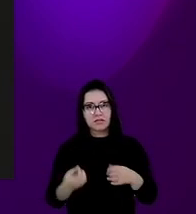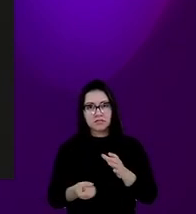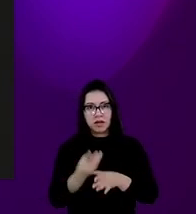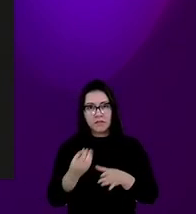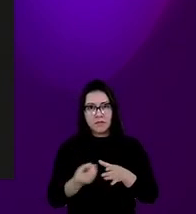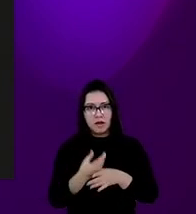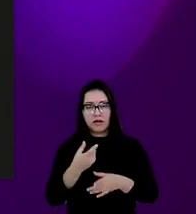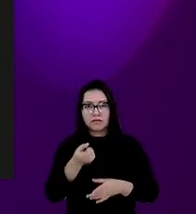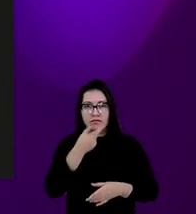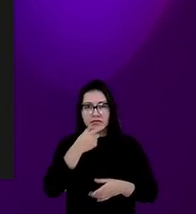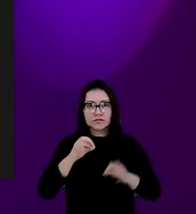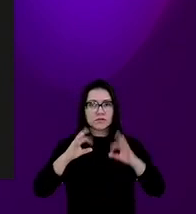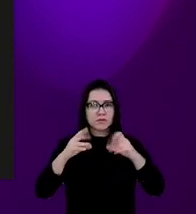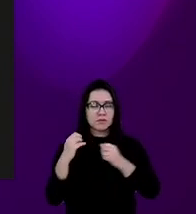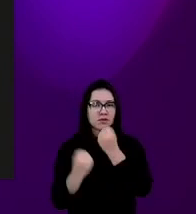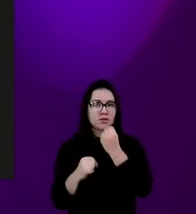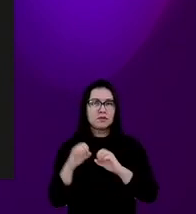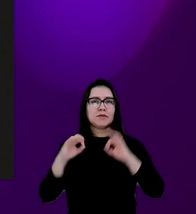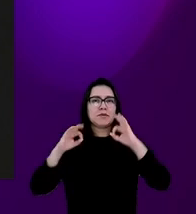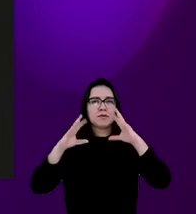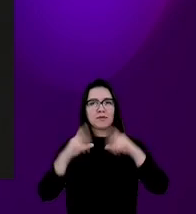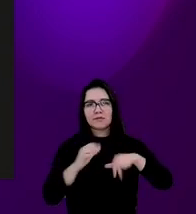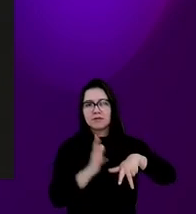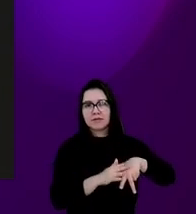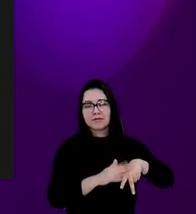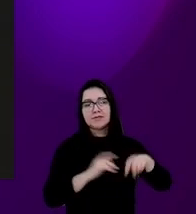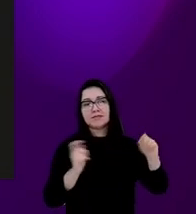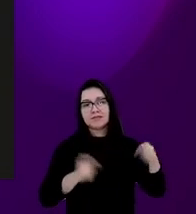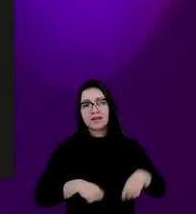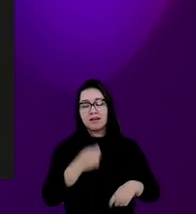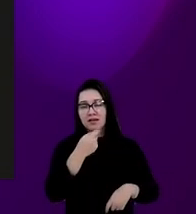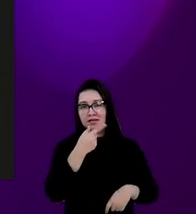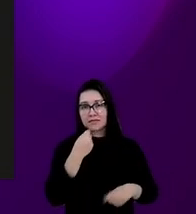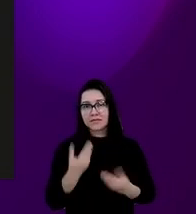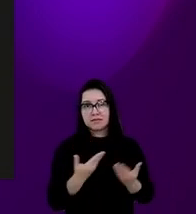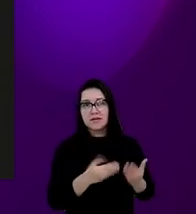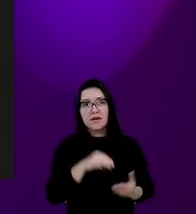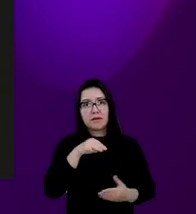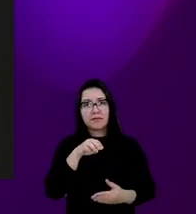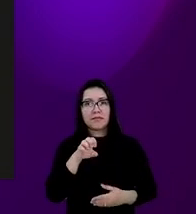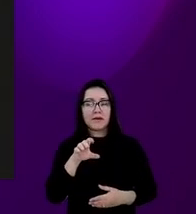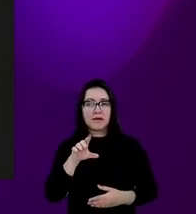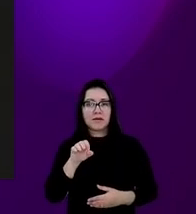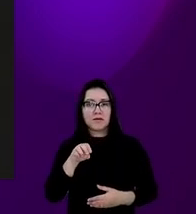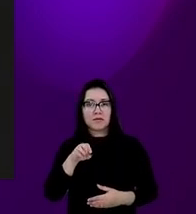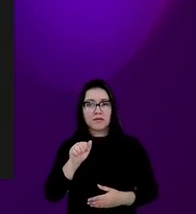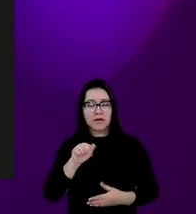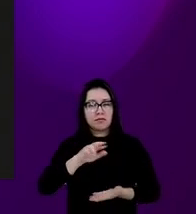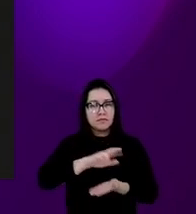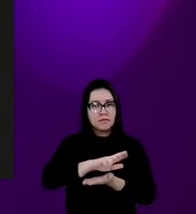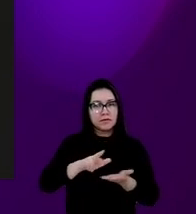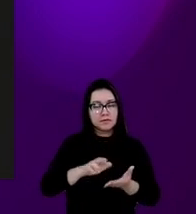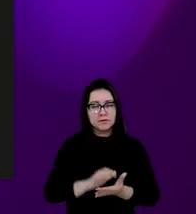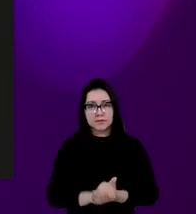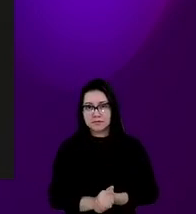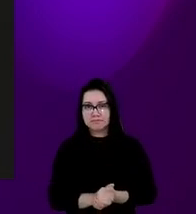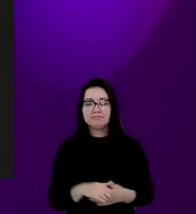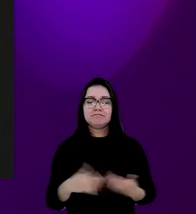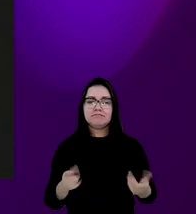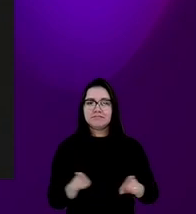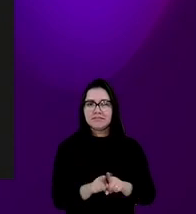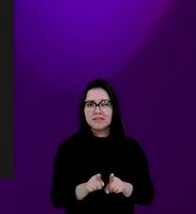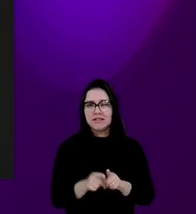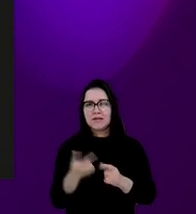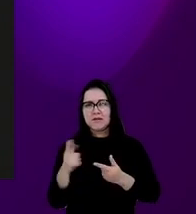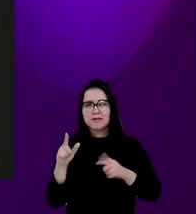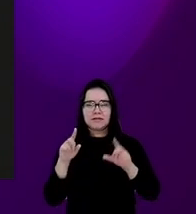de todos os pacientes que teriam potencial indicação, no caso, para mieloma múltiplo. Então, isso é uma limitação. Existem outras também, não quero entrar muito